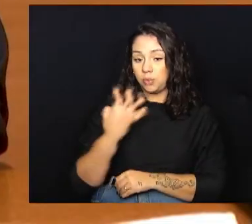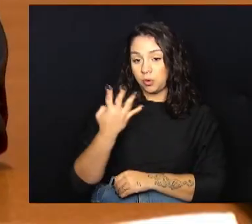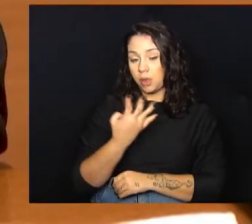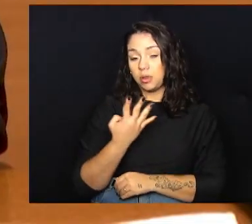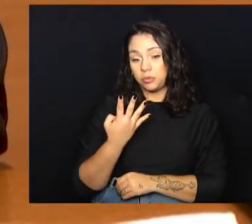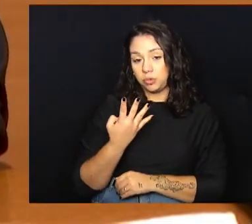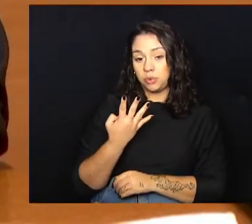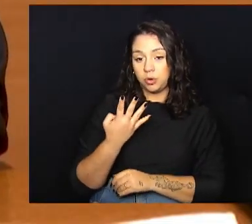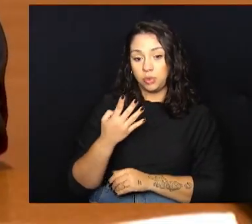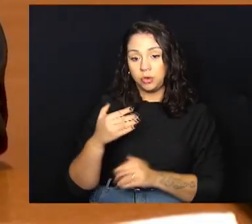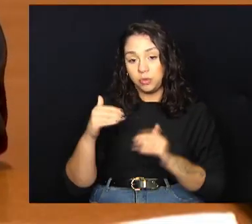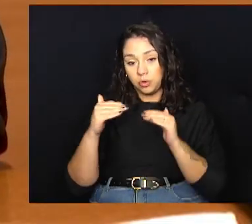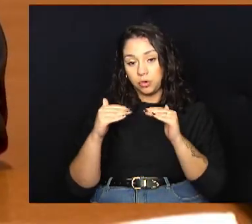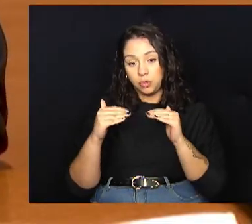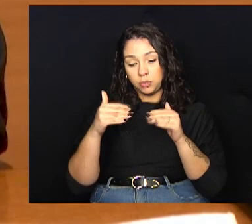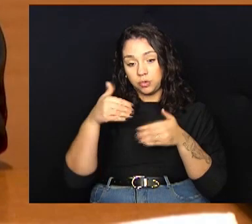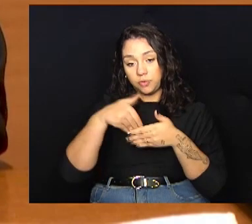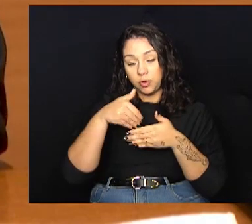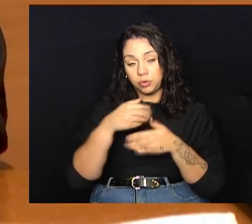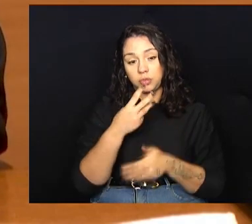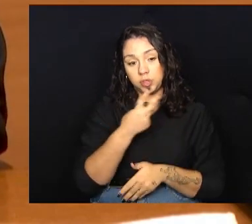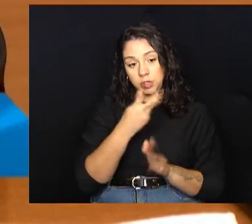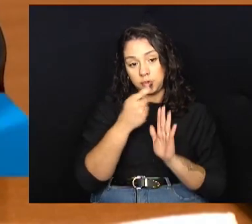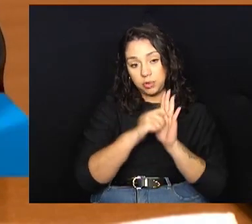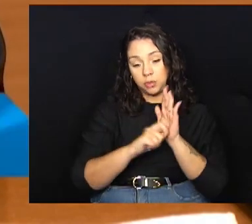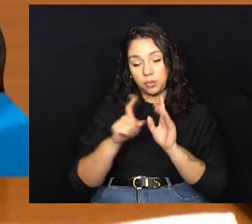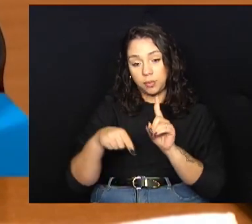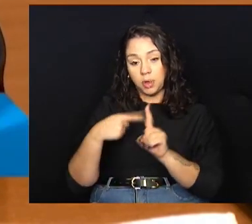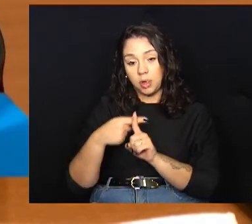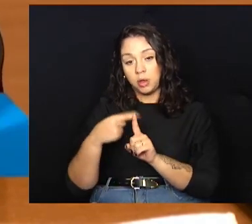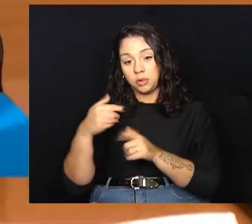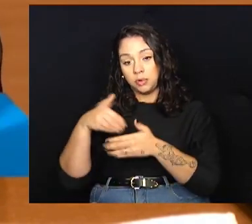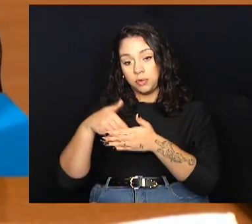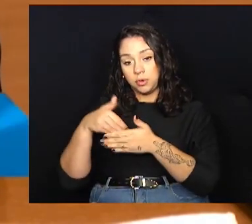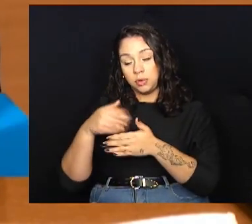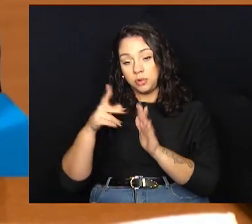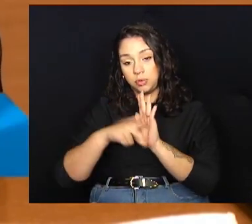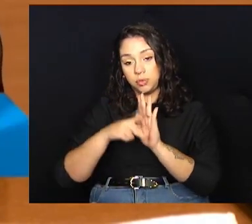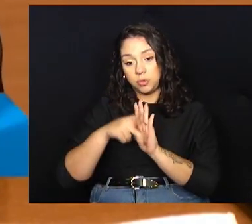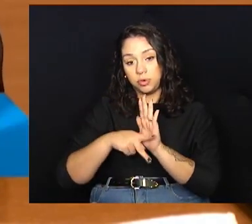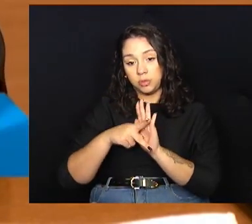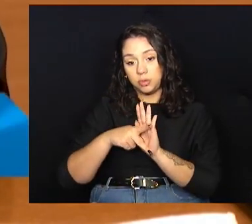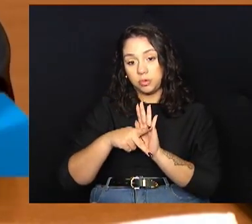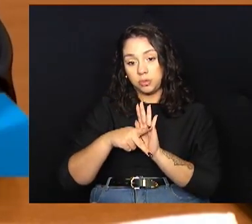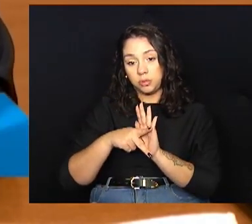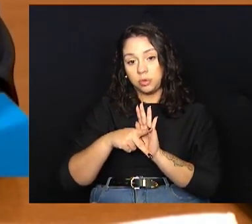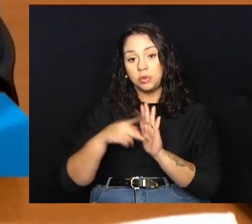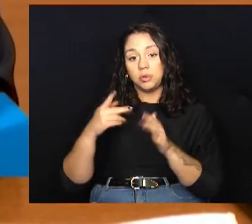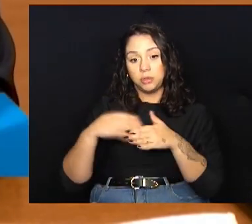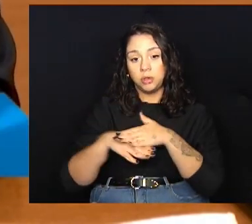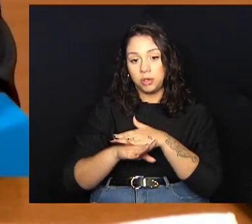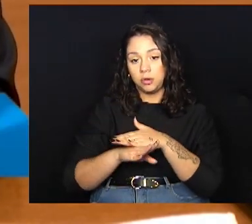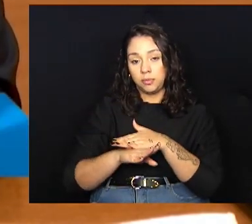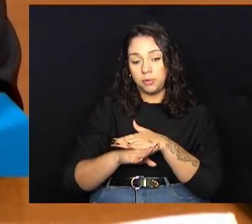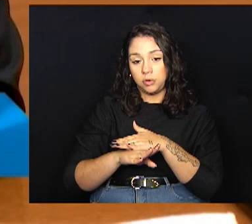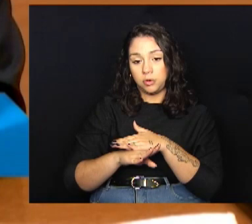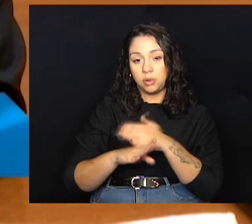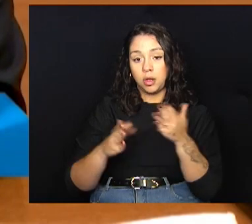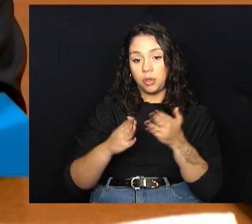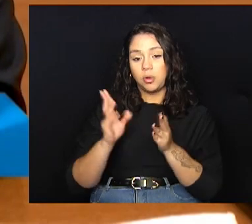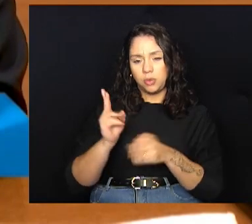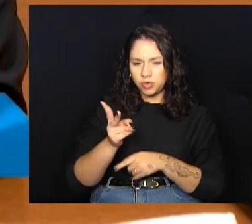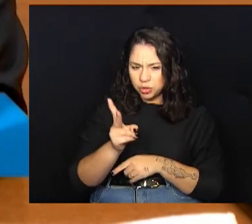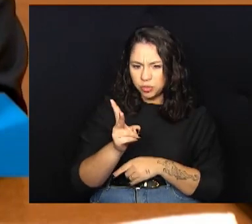o relatório mais três votos esse projeto vai ser arquivado não ele segue porém